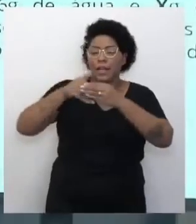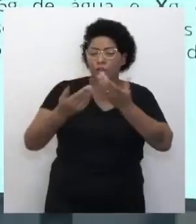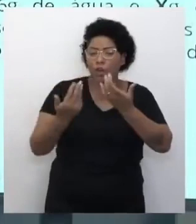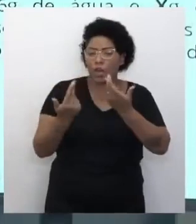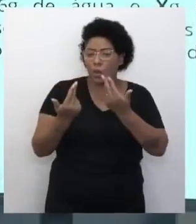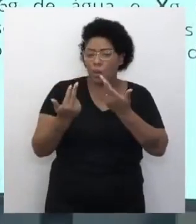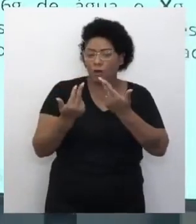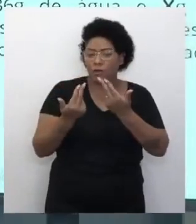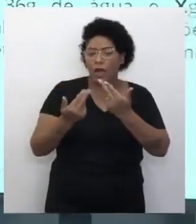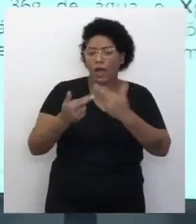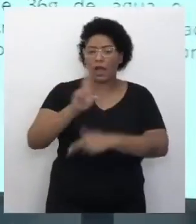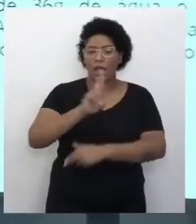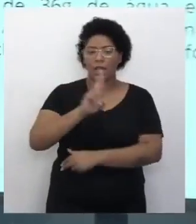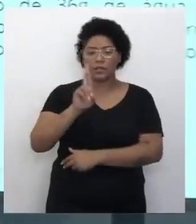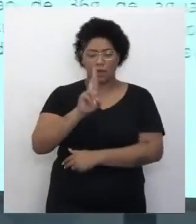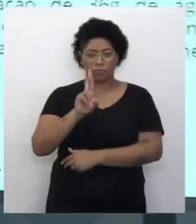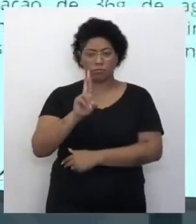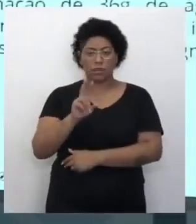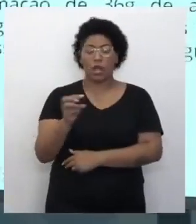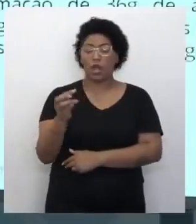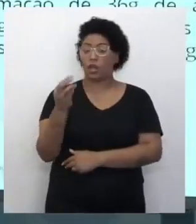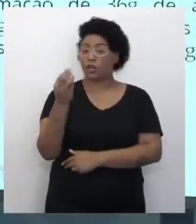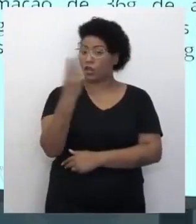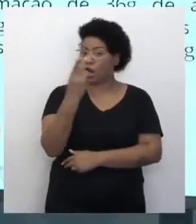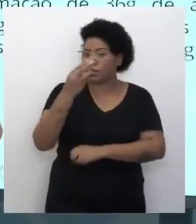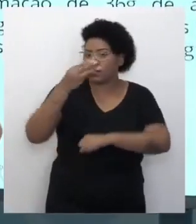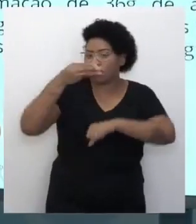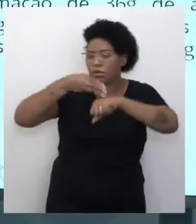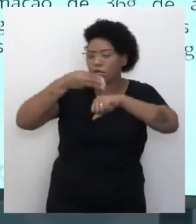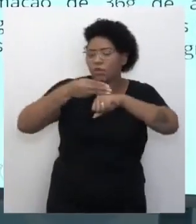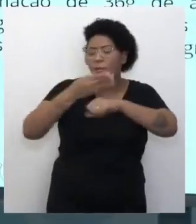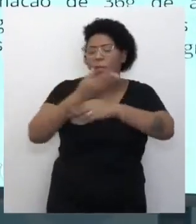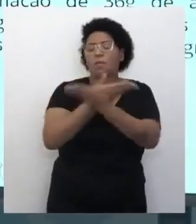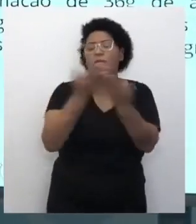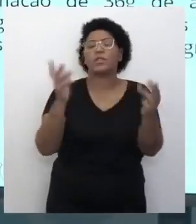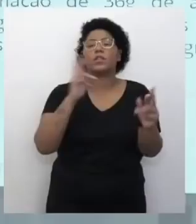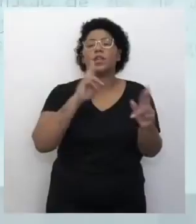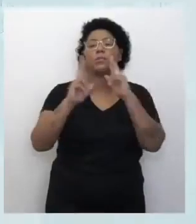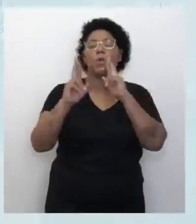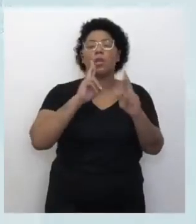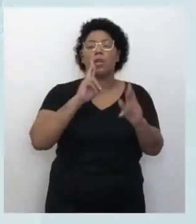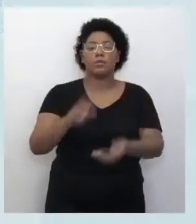Então vamos dar aí 2 minutinhos para vocês estarem respondendo.